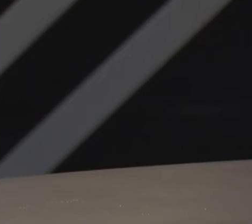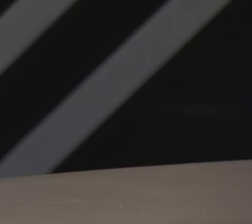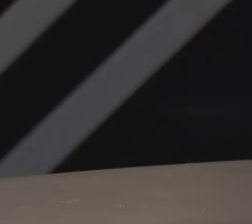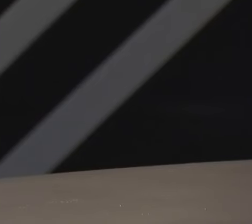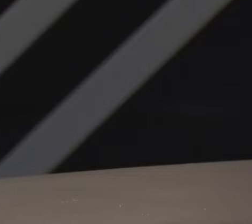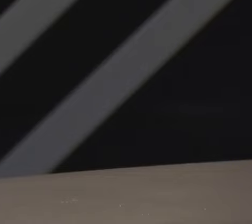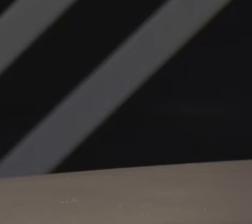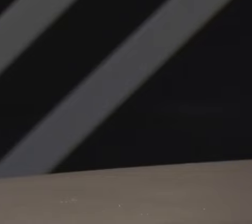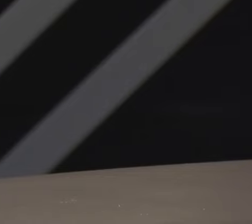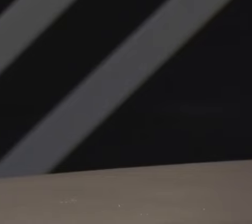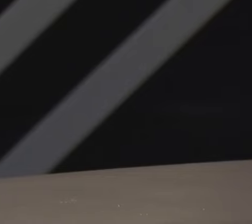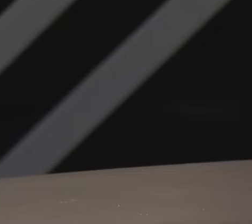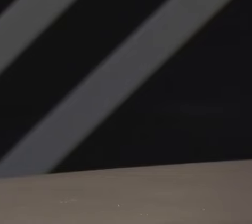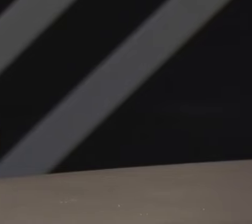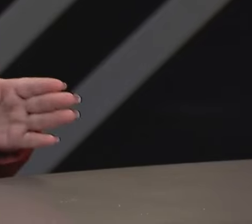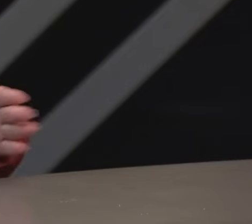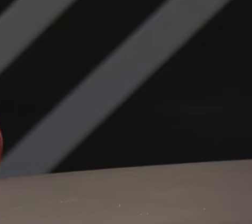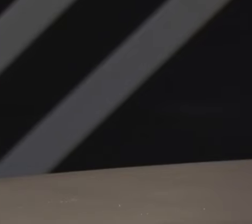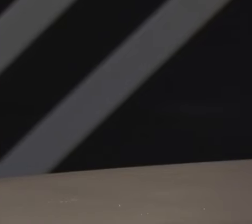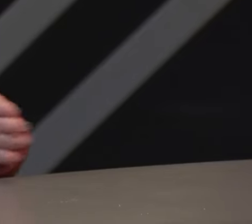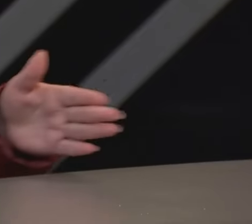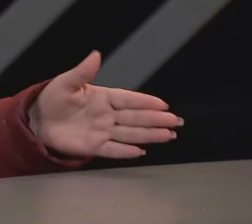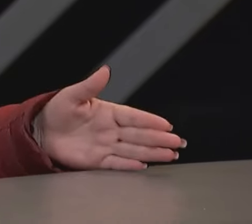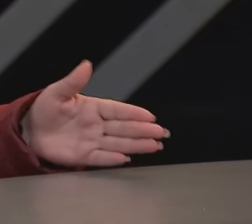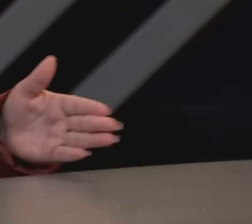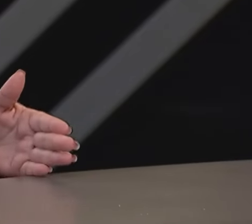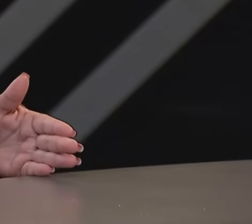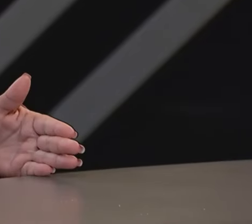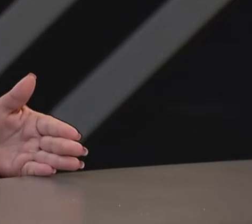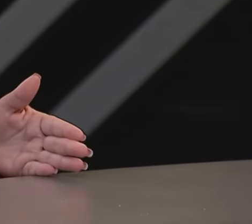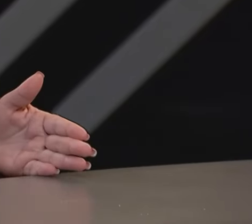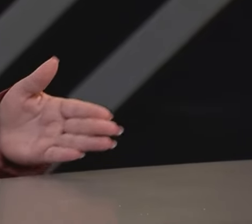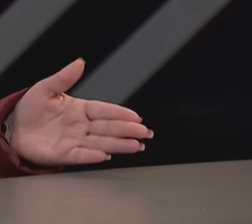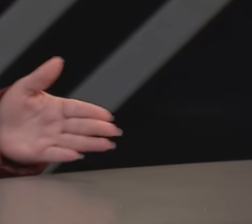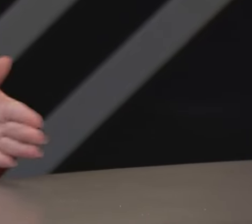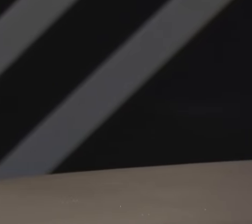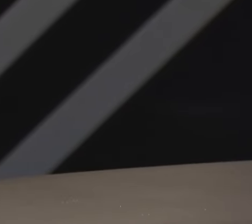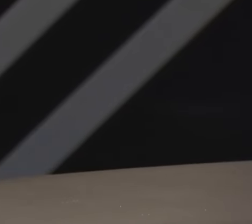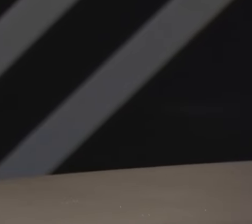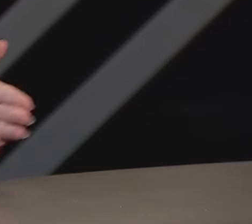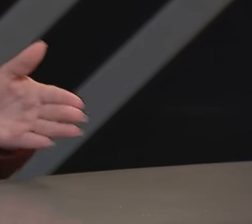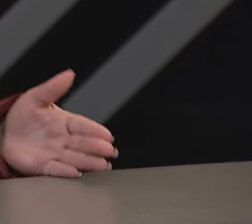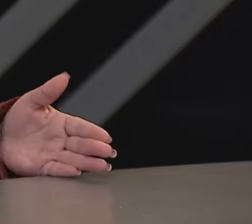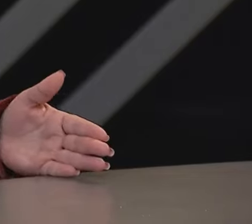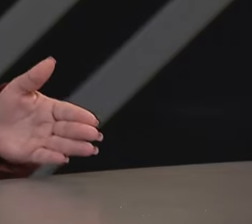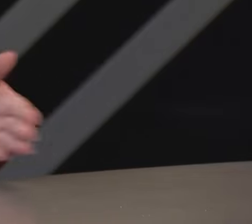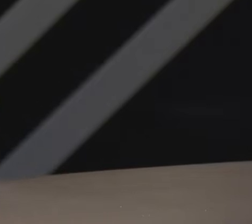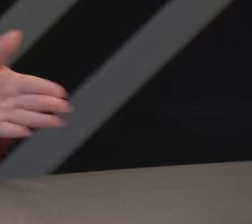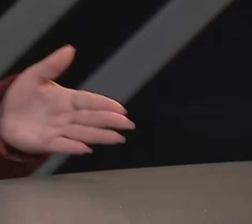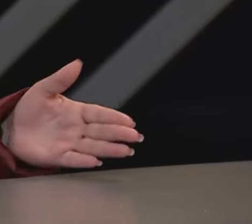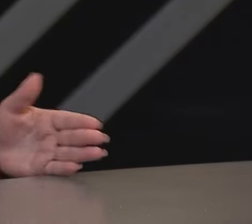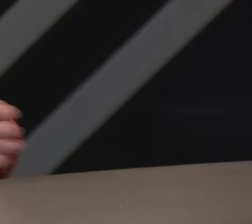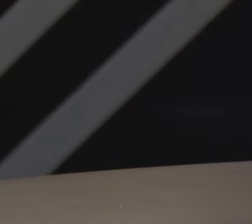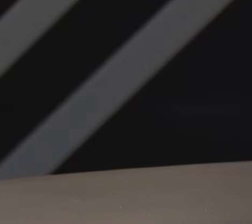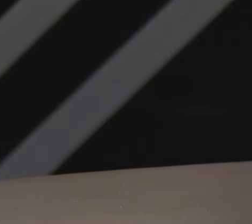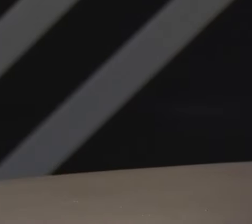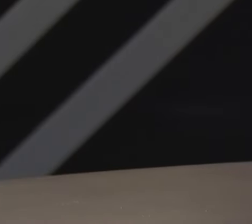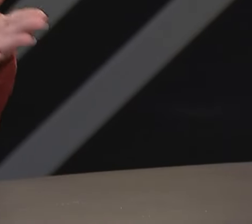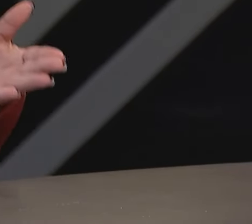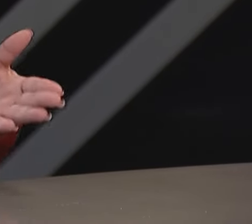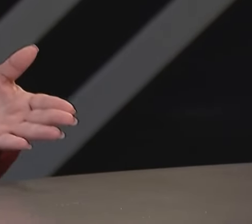mundo do crime. Então, existem questões que são relacionadas à questão socioeconômica, né? Aí é uma escolha que